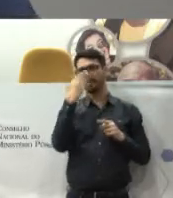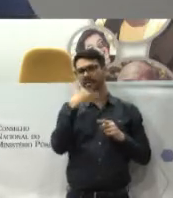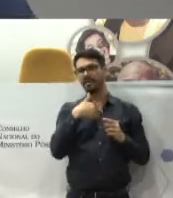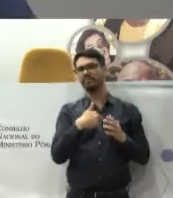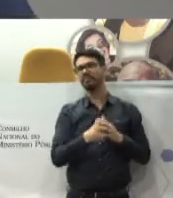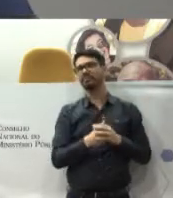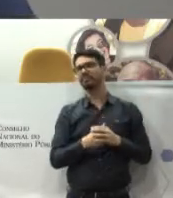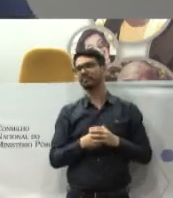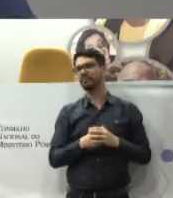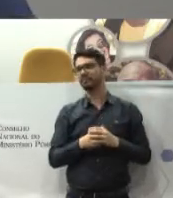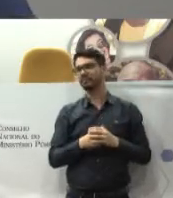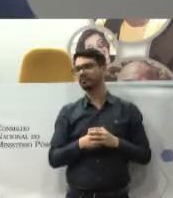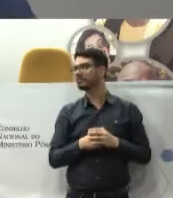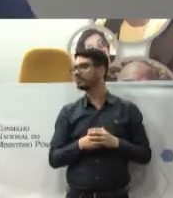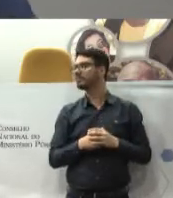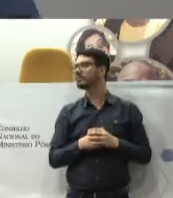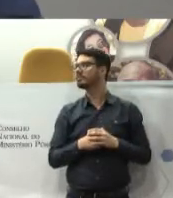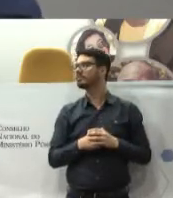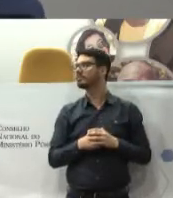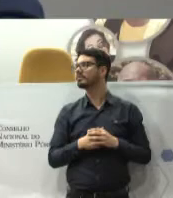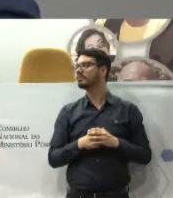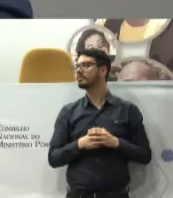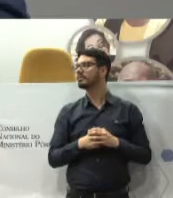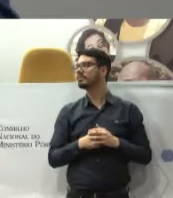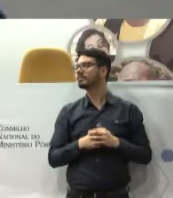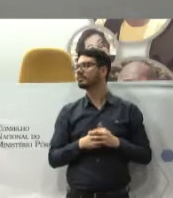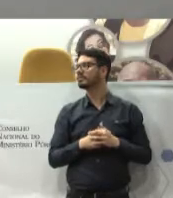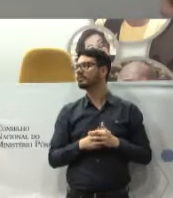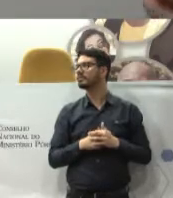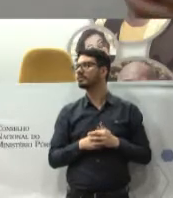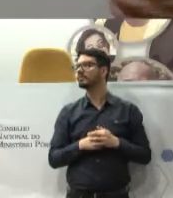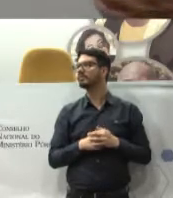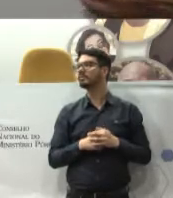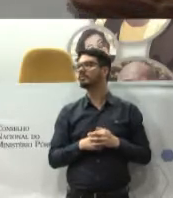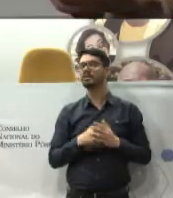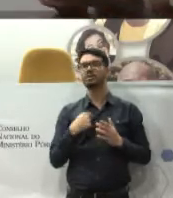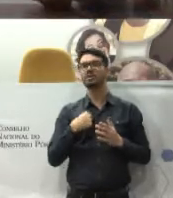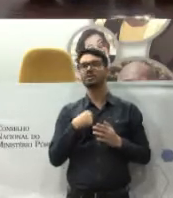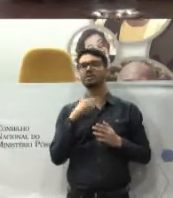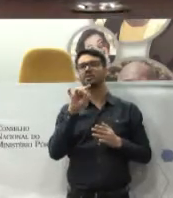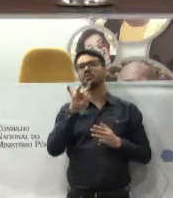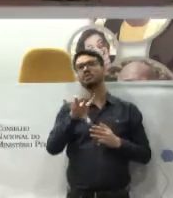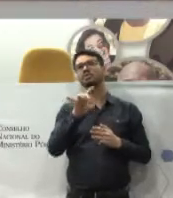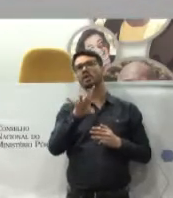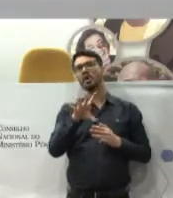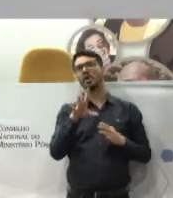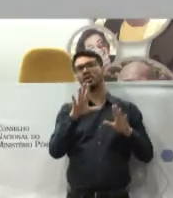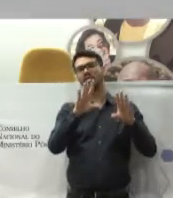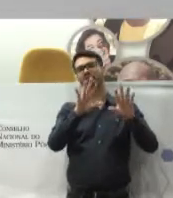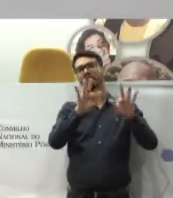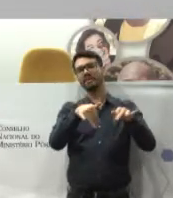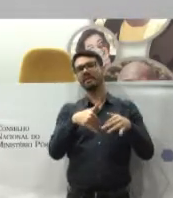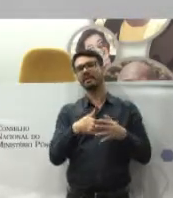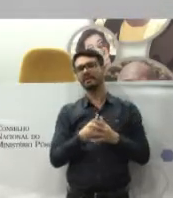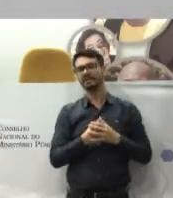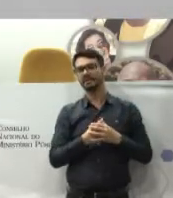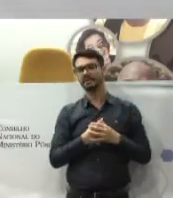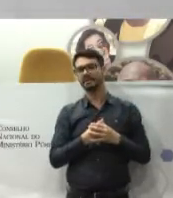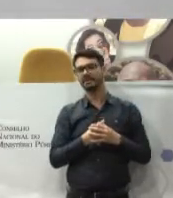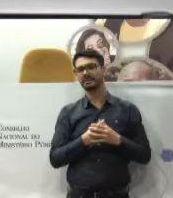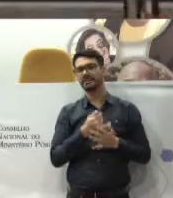instâncias. Suas conclusões, doutora Ludiana. Eu queria só citar, para finalizar essa questão,